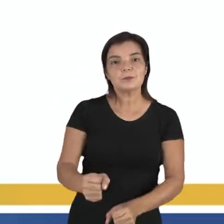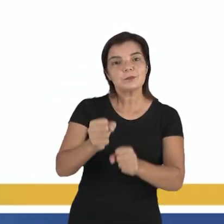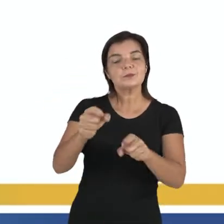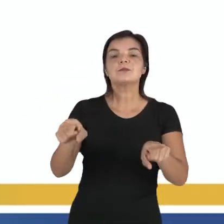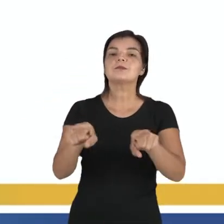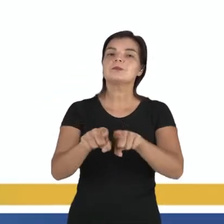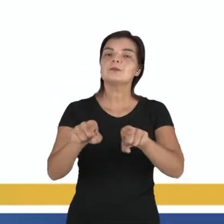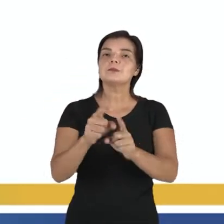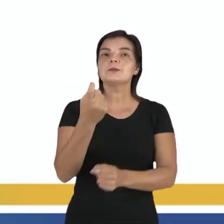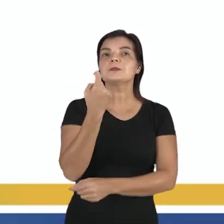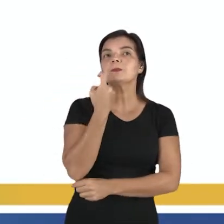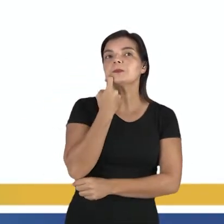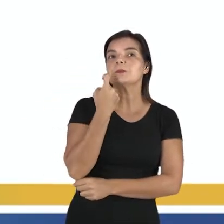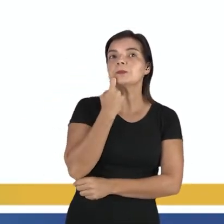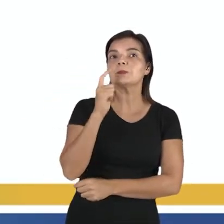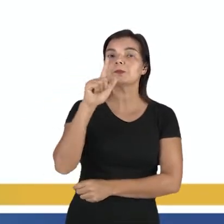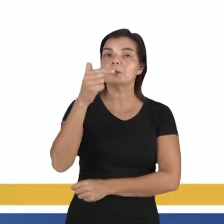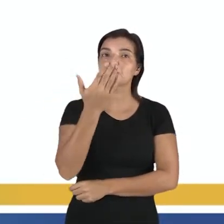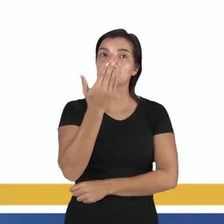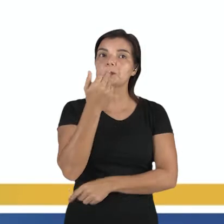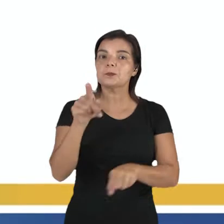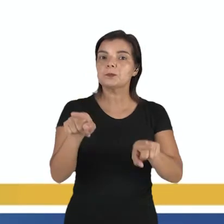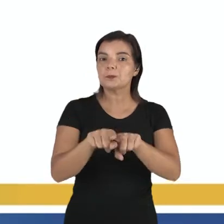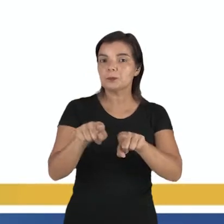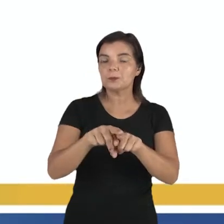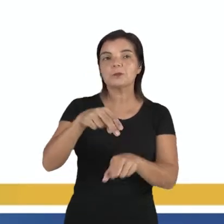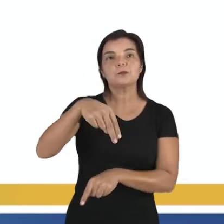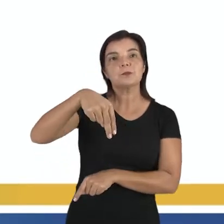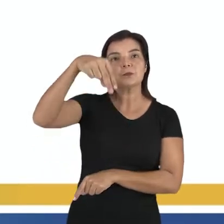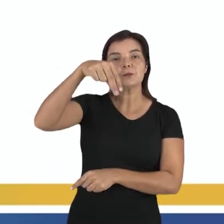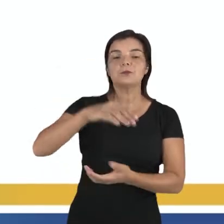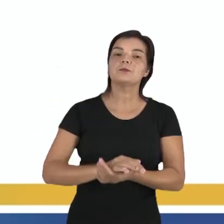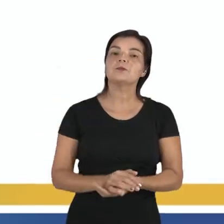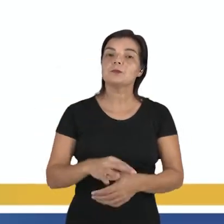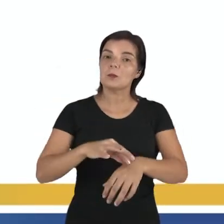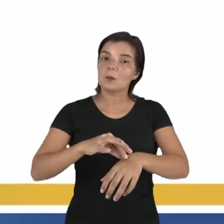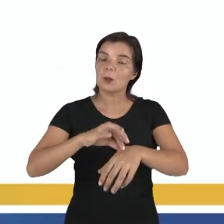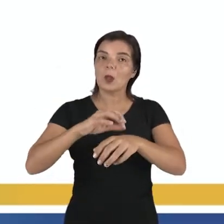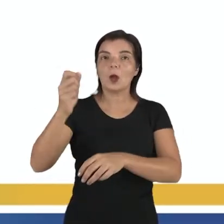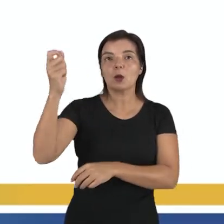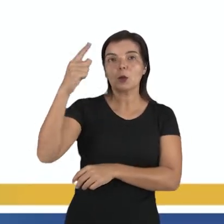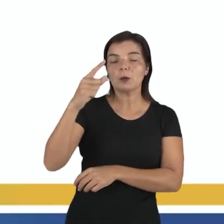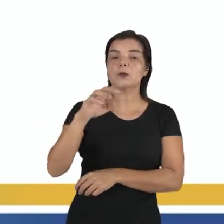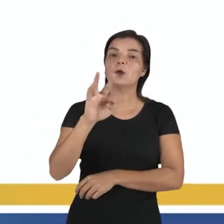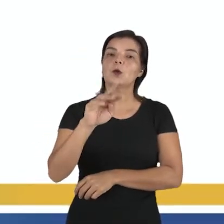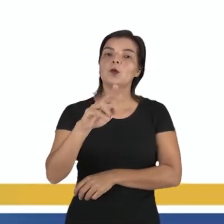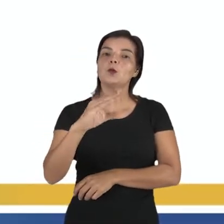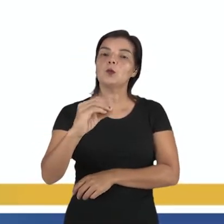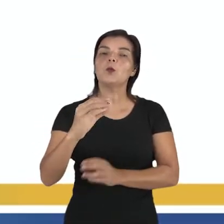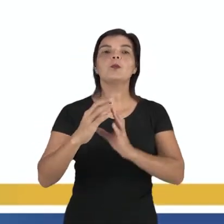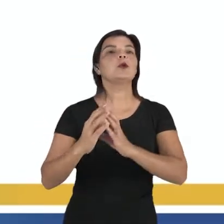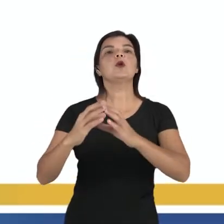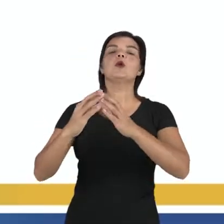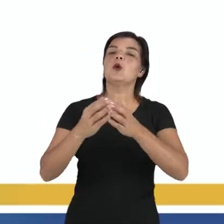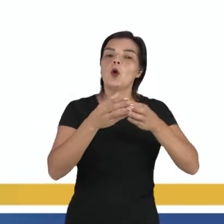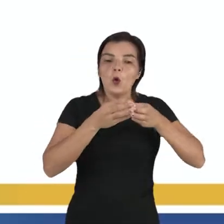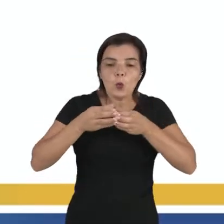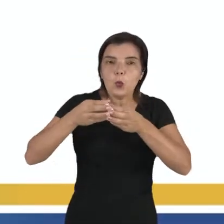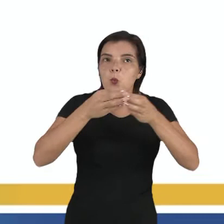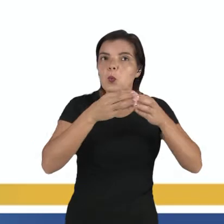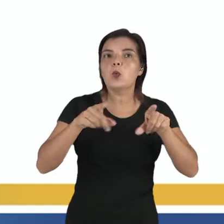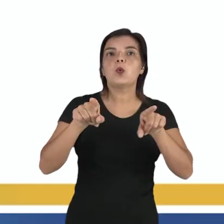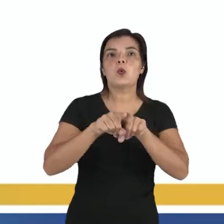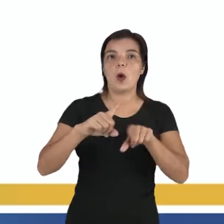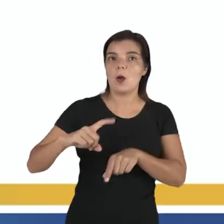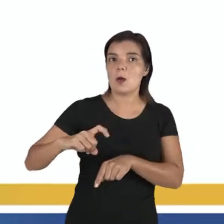diferente, né? E aí isso é muito interessante. E aí, voltando, né, para a escala aí Brasil, a gente vai falar um